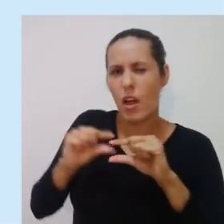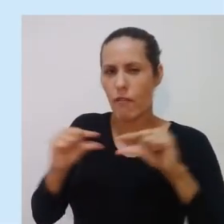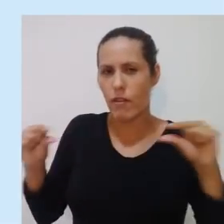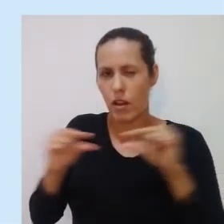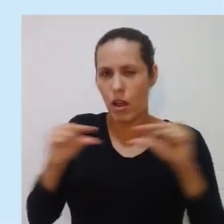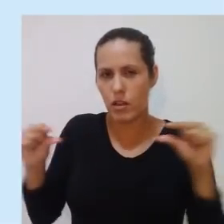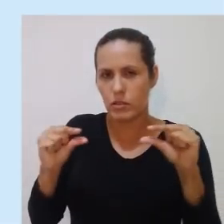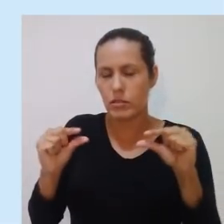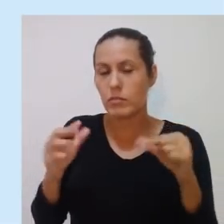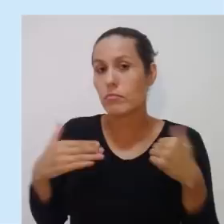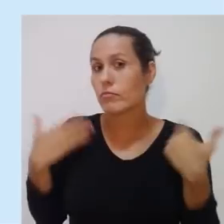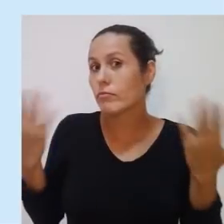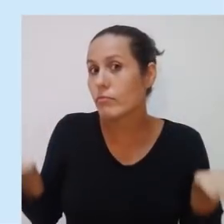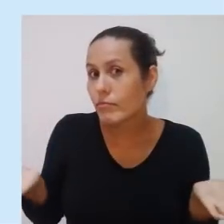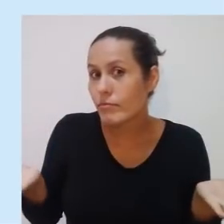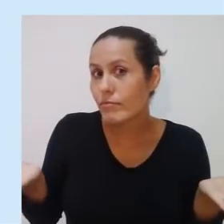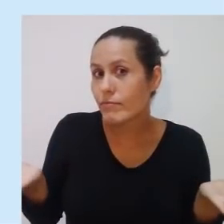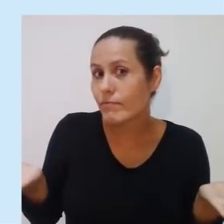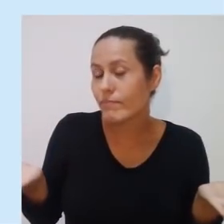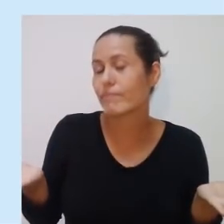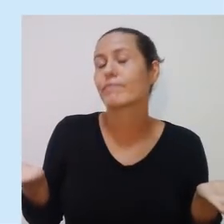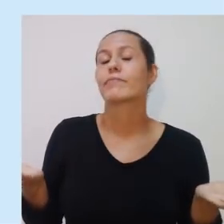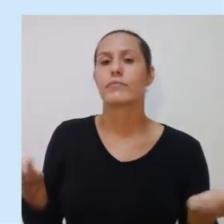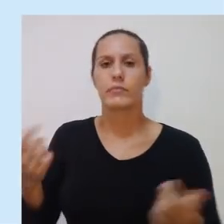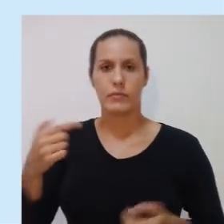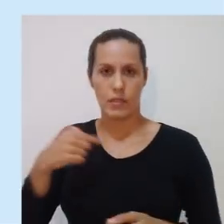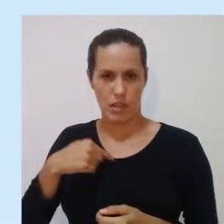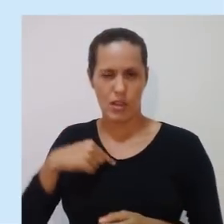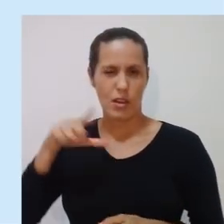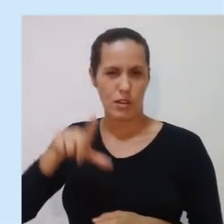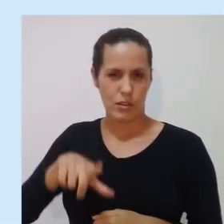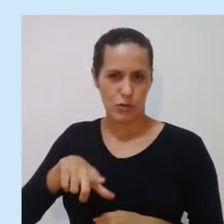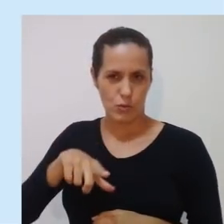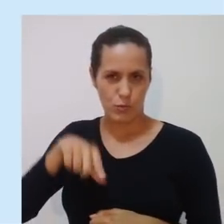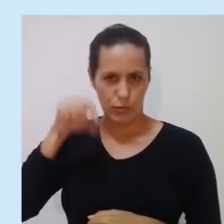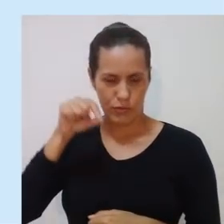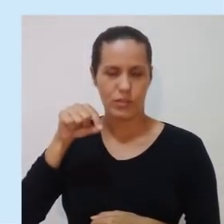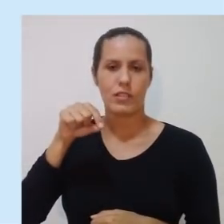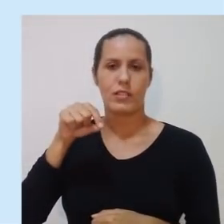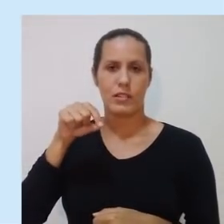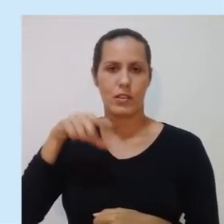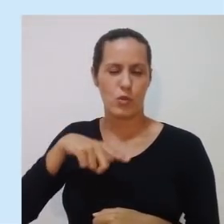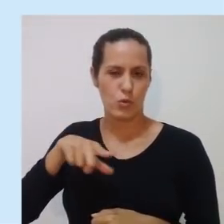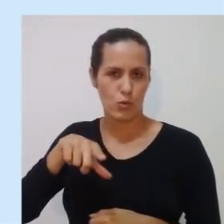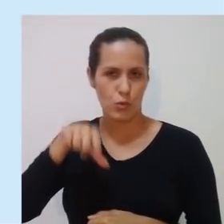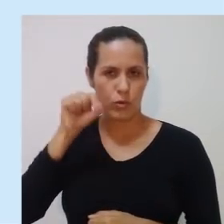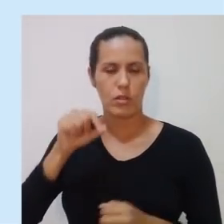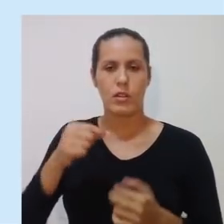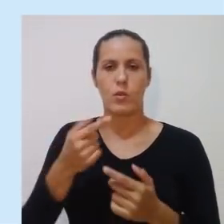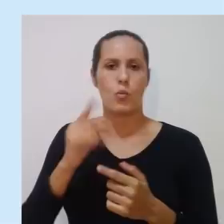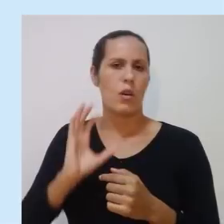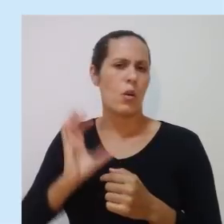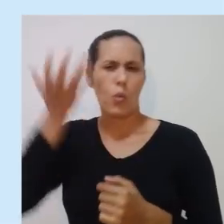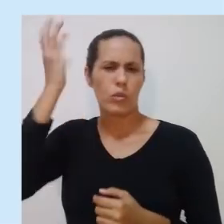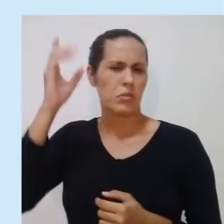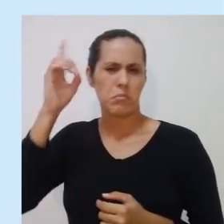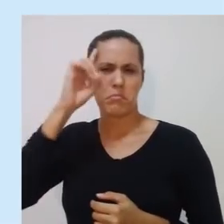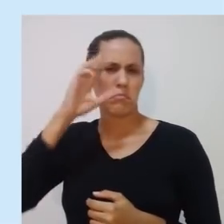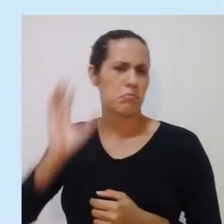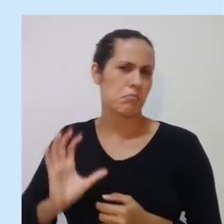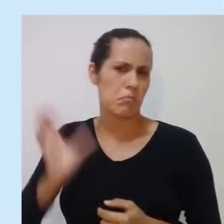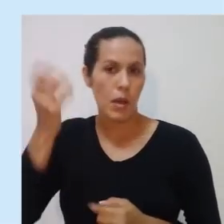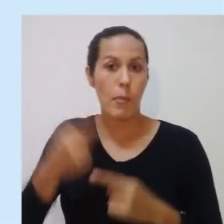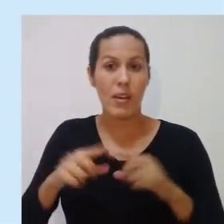escondidas nessa frase da mãe? Olha, eu escolhi essa frase, eu coloquei uma situação